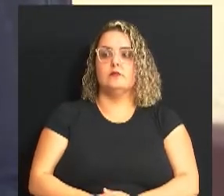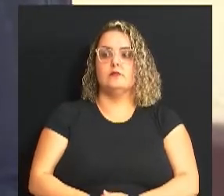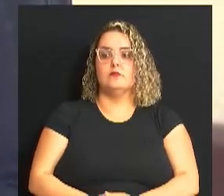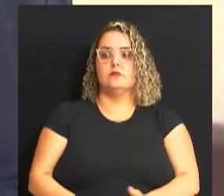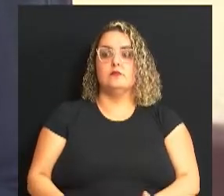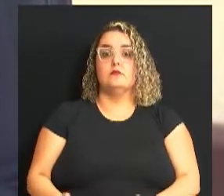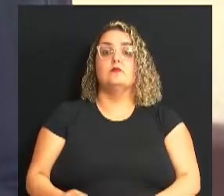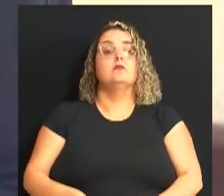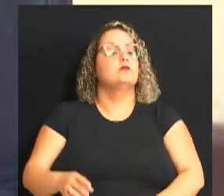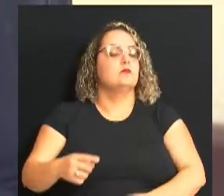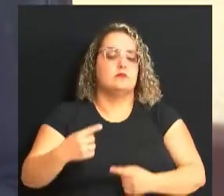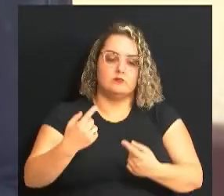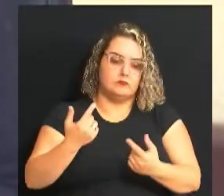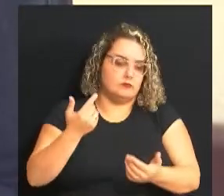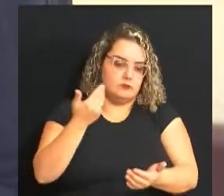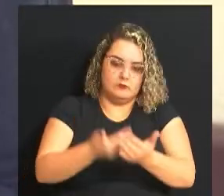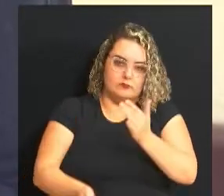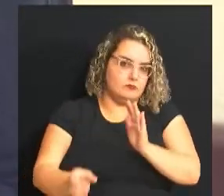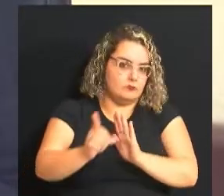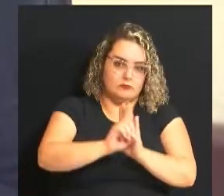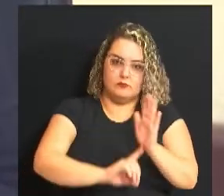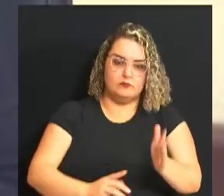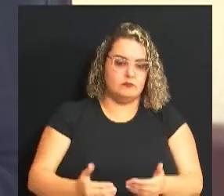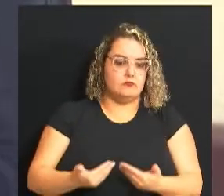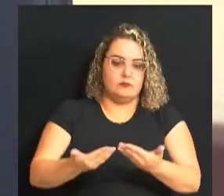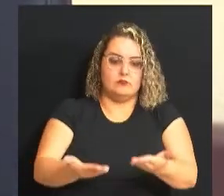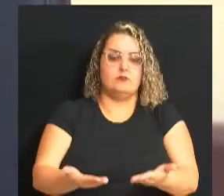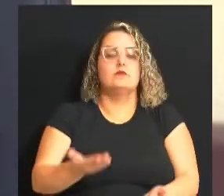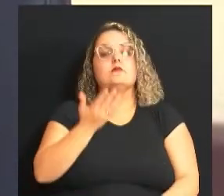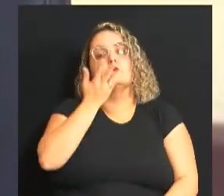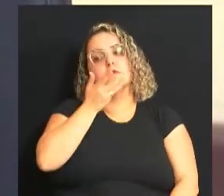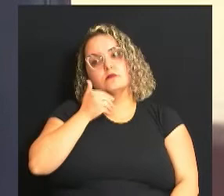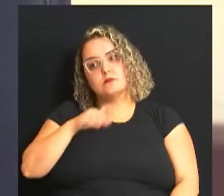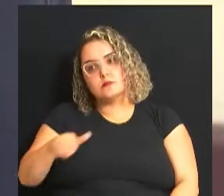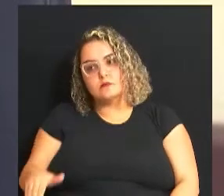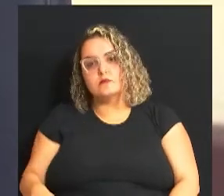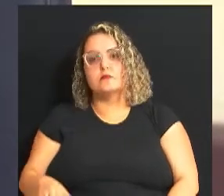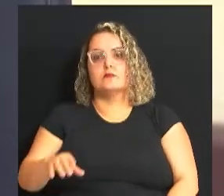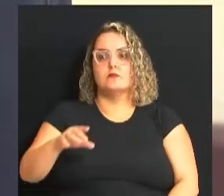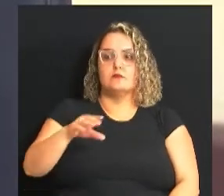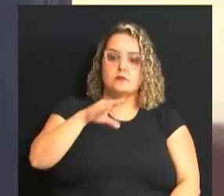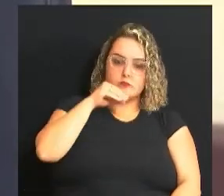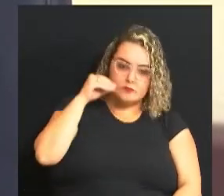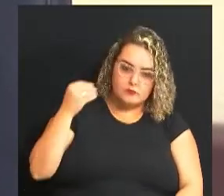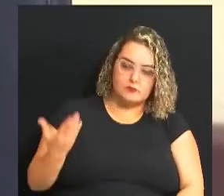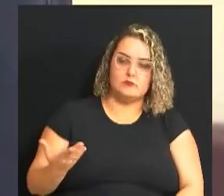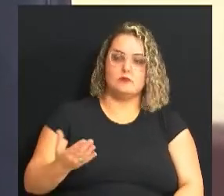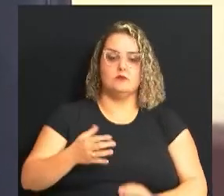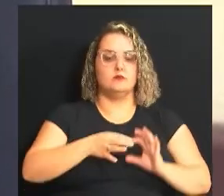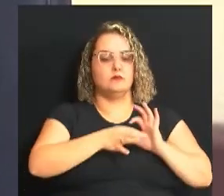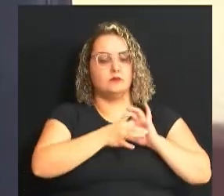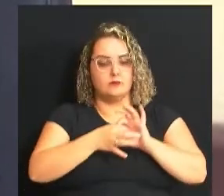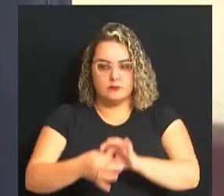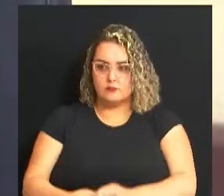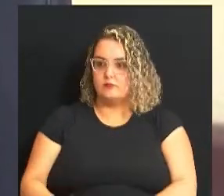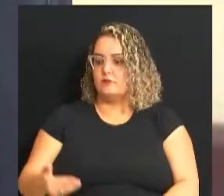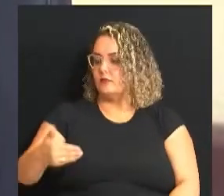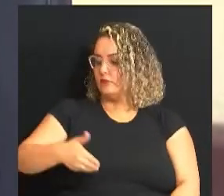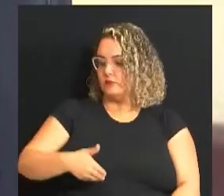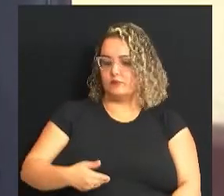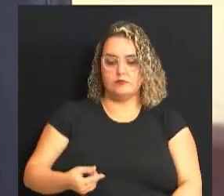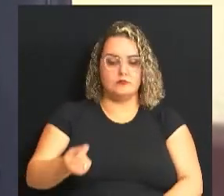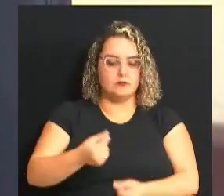se apresentam. E é óbvio que a criança e o adolescente, num contexto desse de miséria, de desemprego, de crise